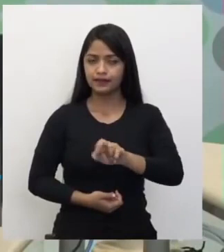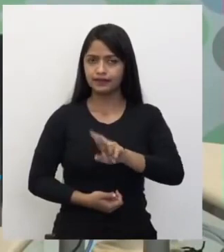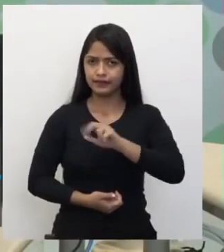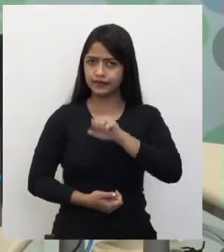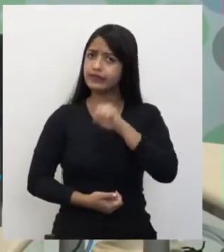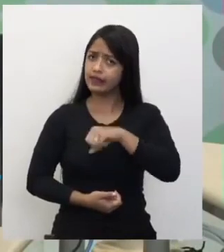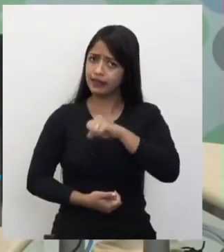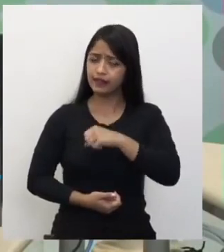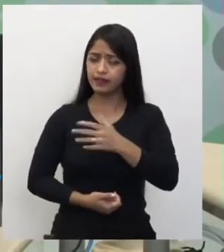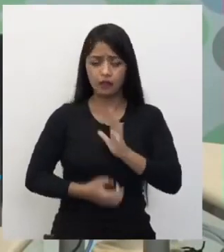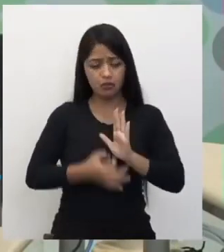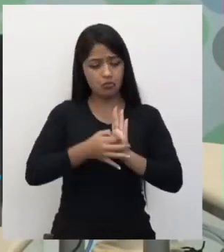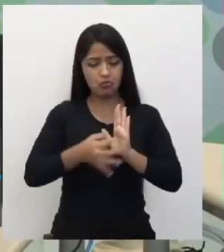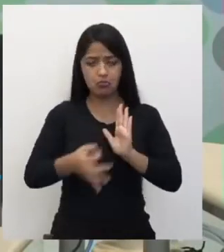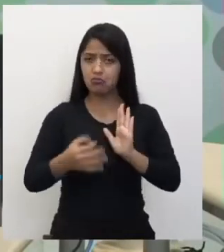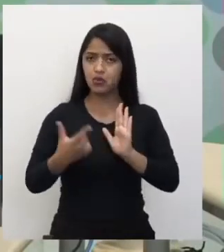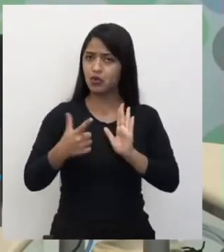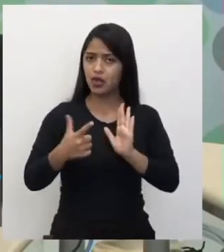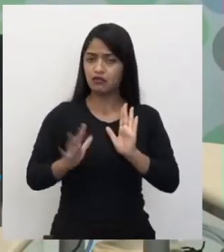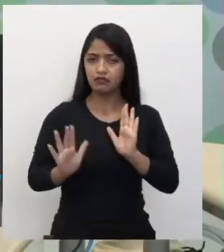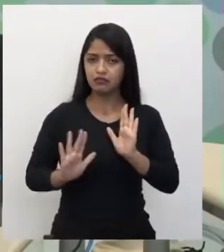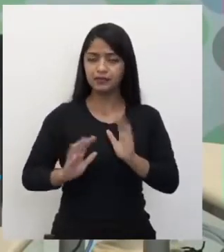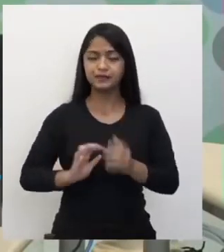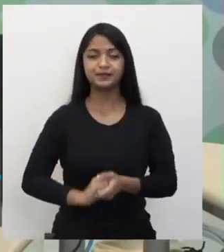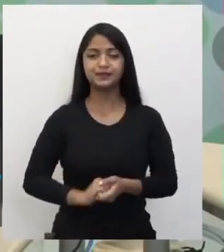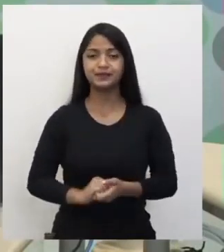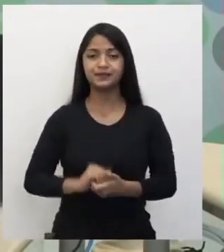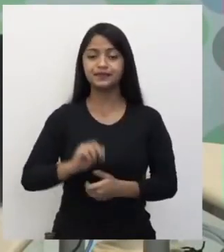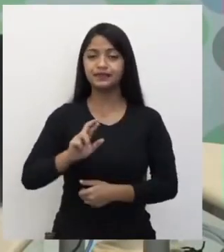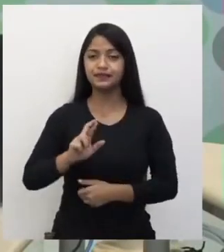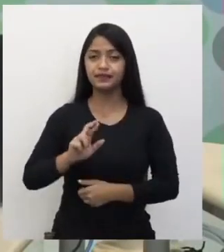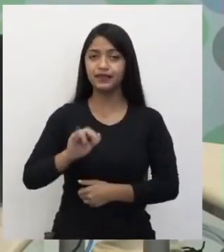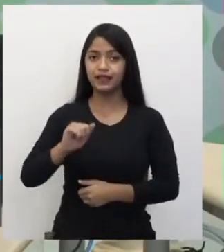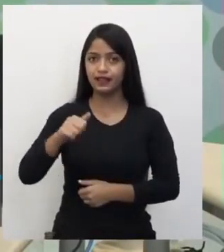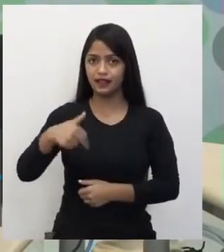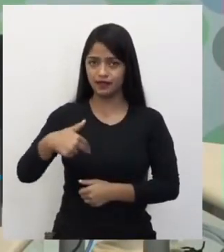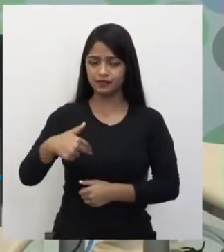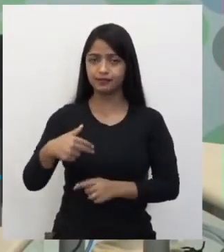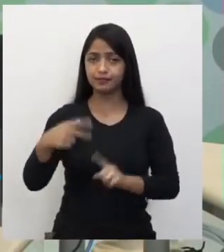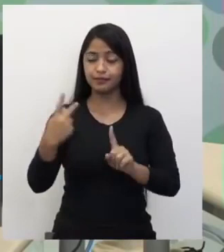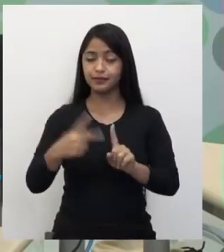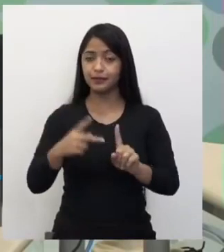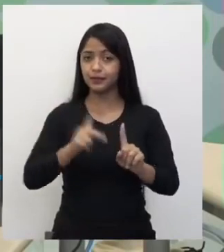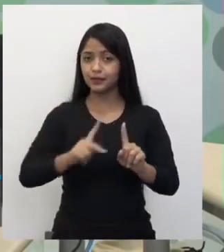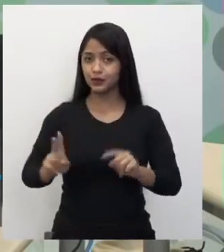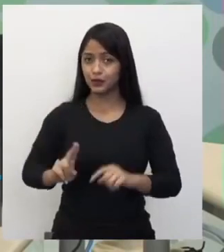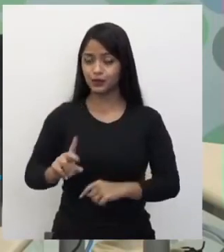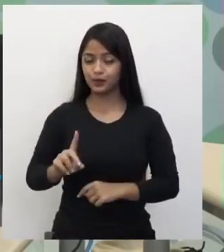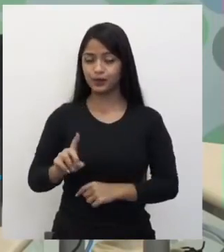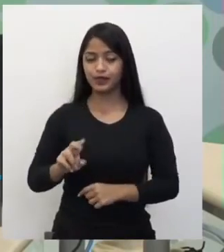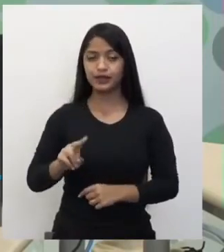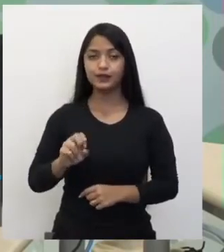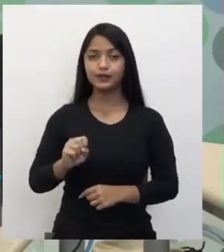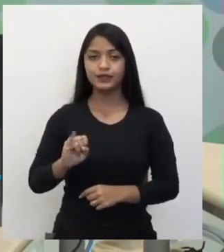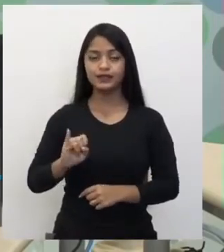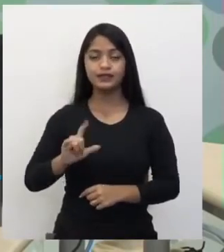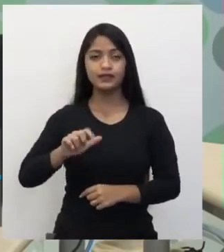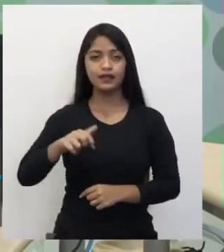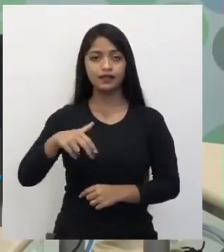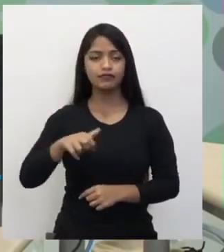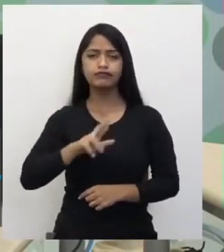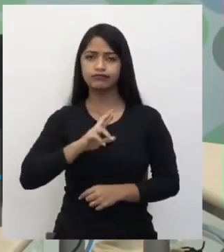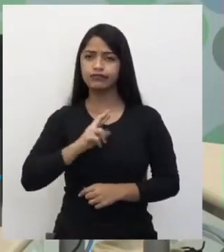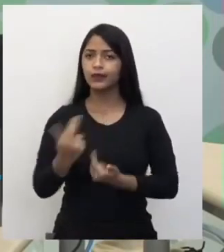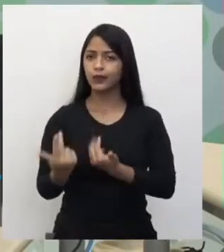não deu opinião. O Rian, da Pro Deusilene, também sim, não deu nenhuma opinião.